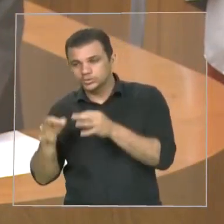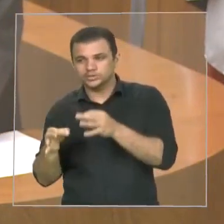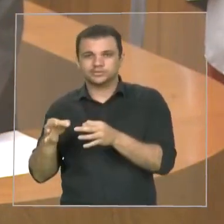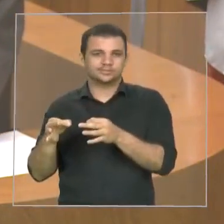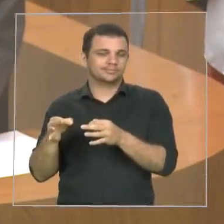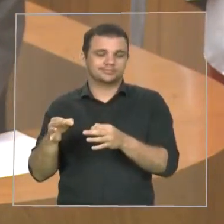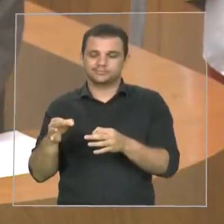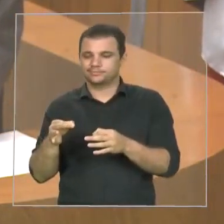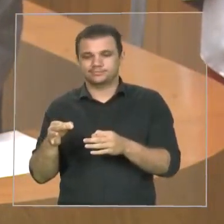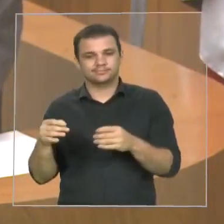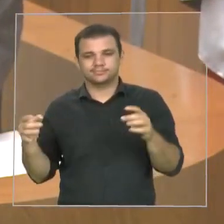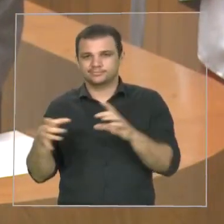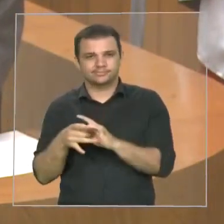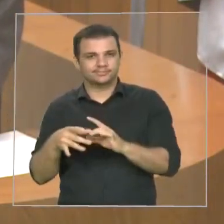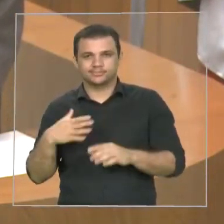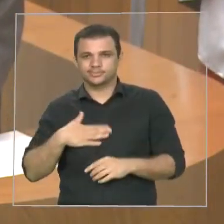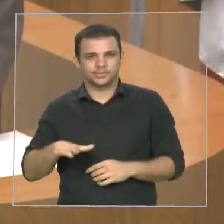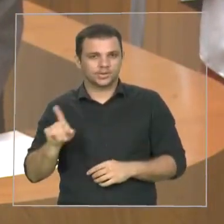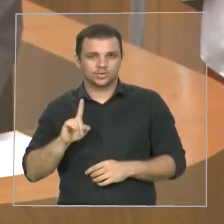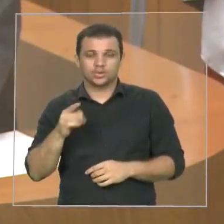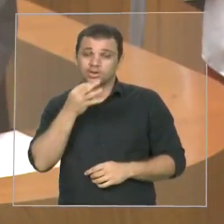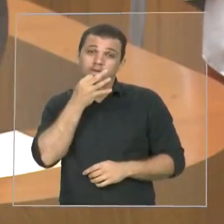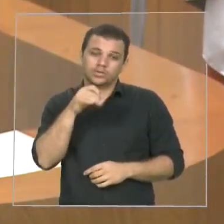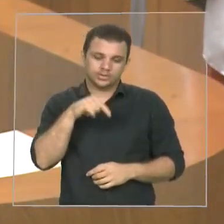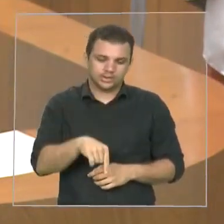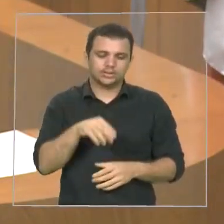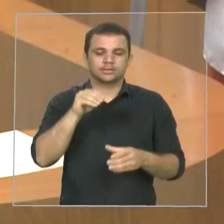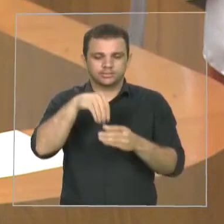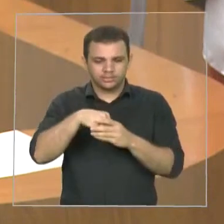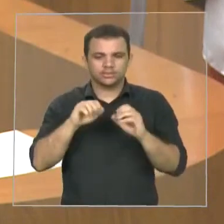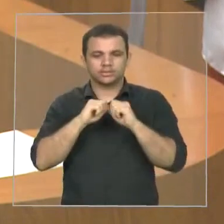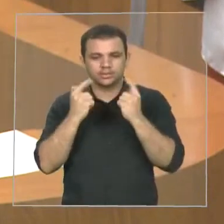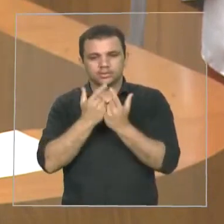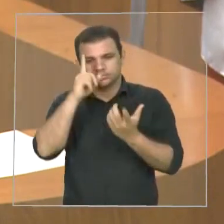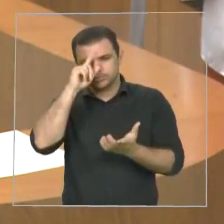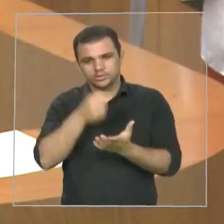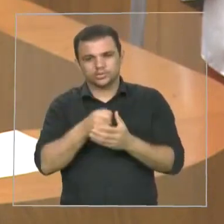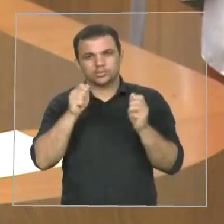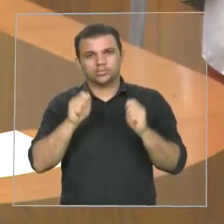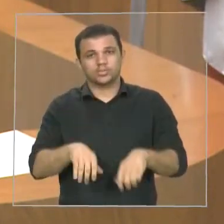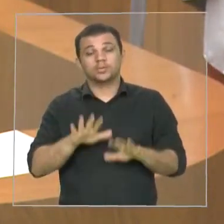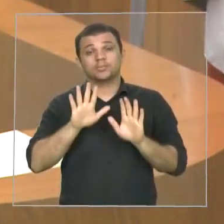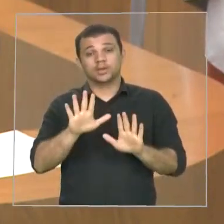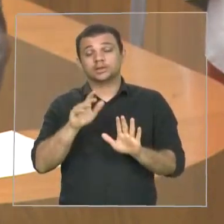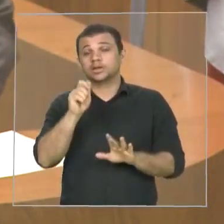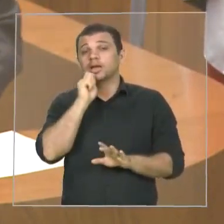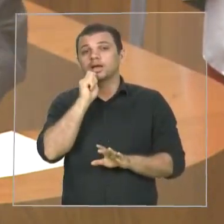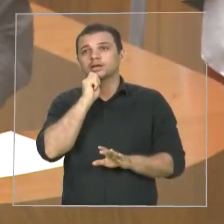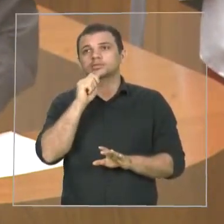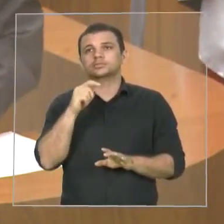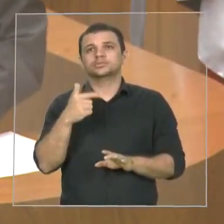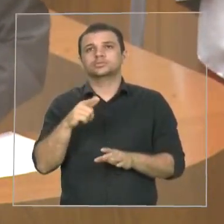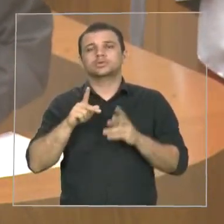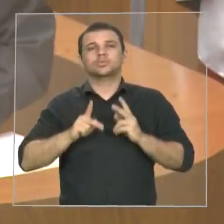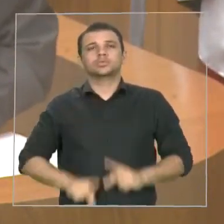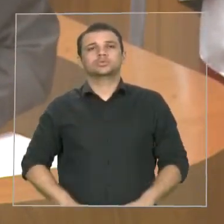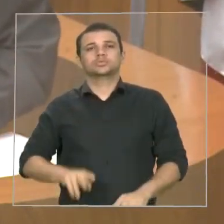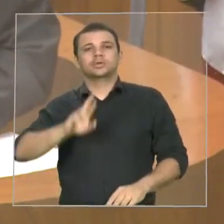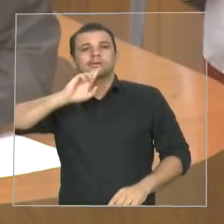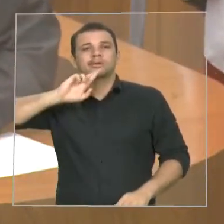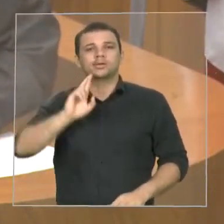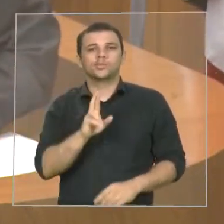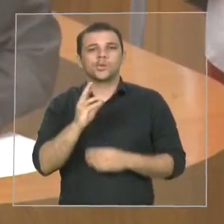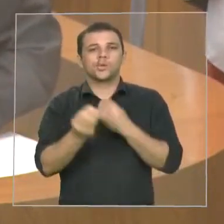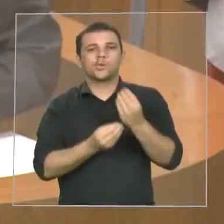Vossa Excelência que ainda não tem uma posição final sobre a interpretação da negação, da não aprovação da redação final. Que eu